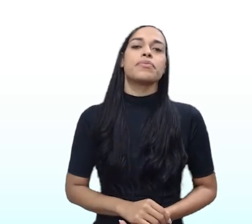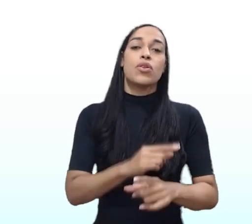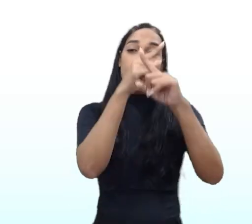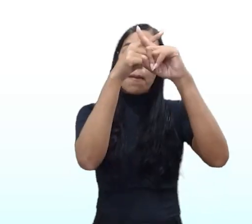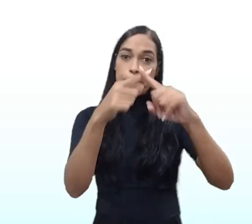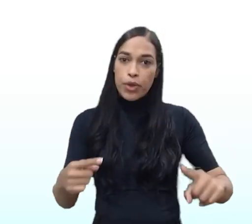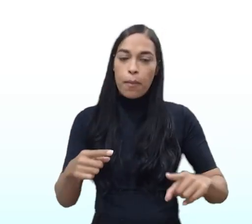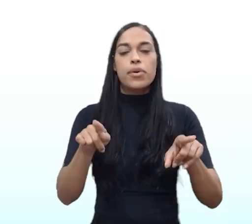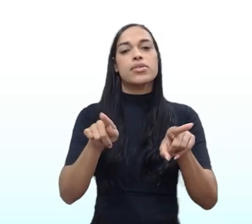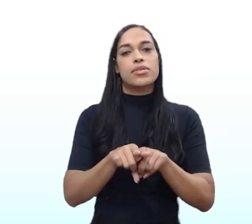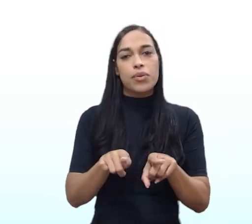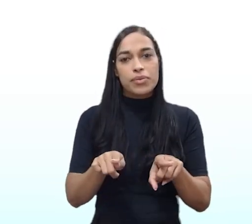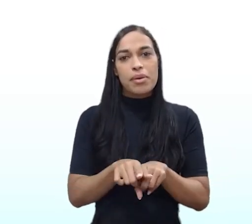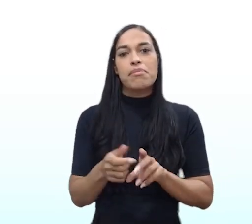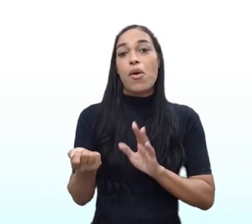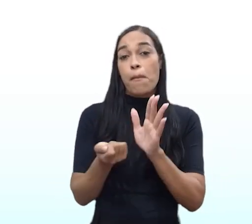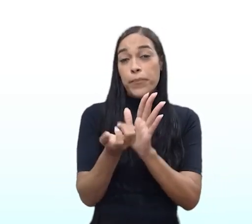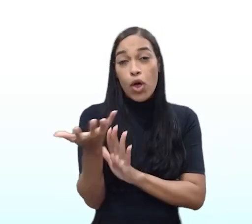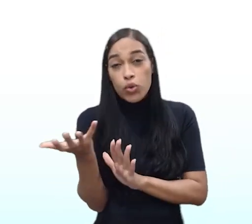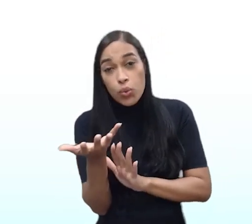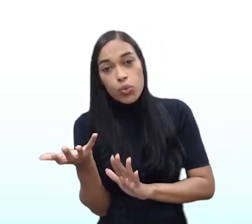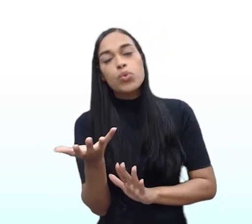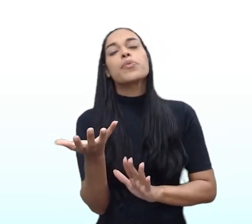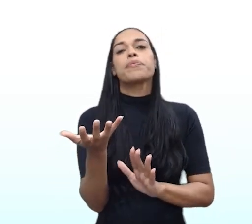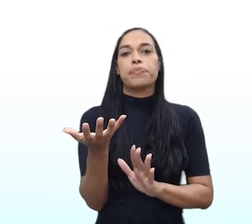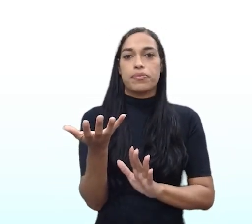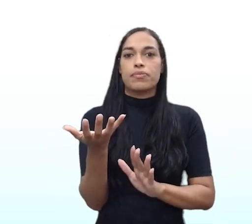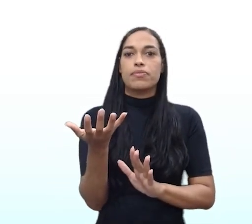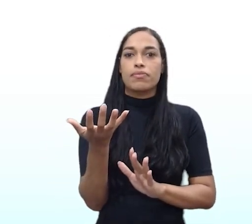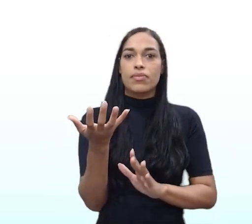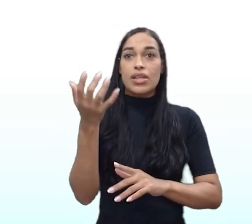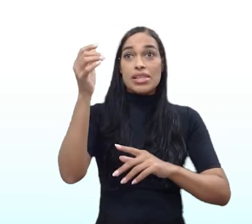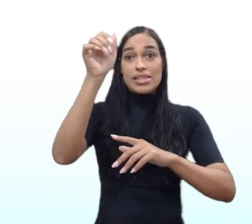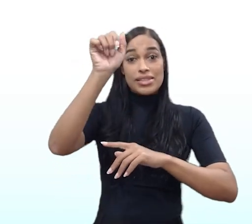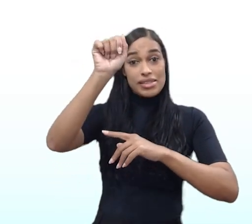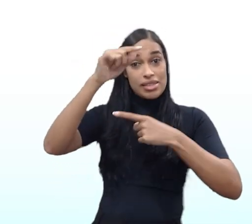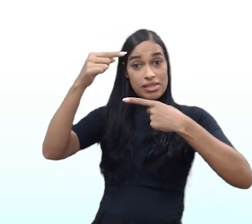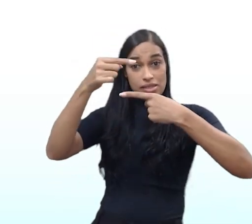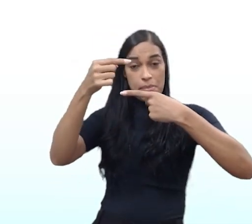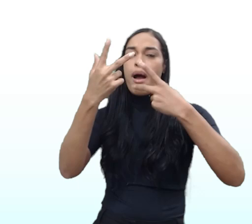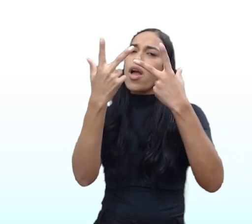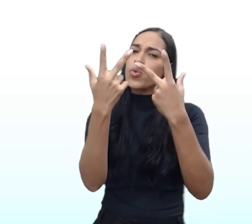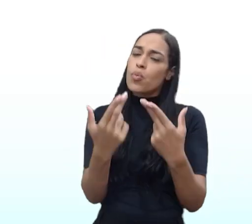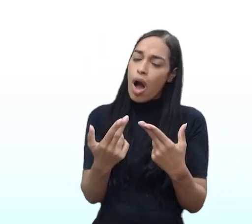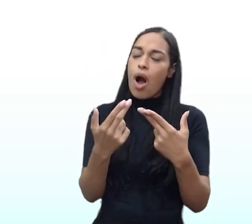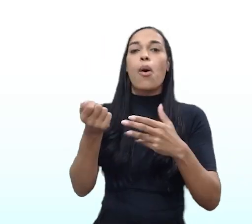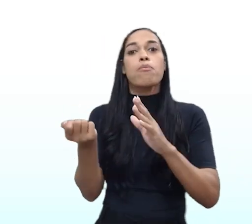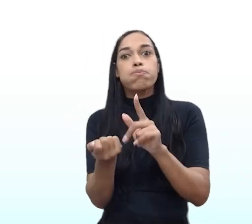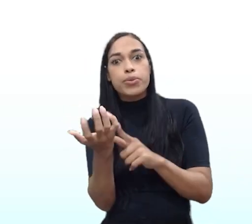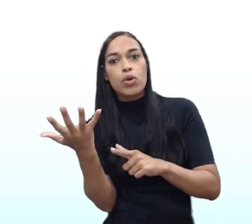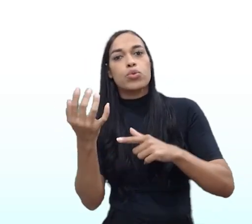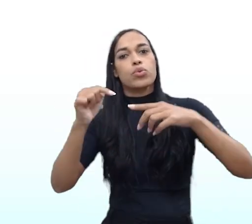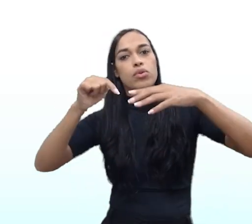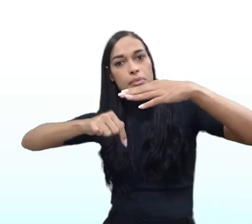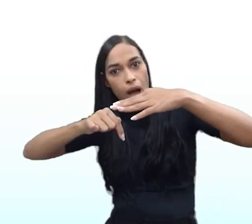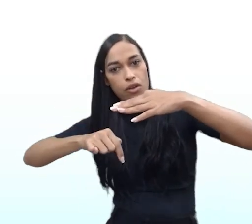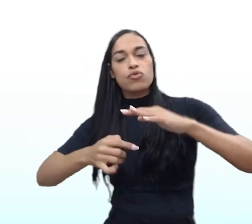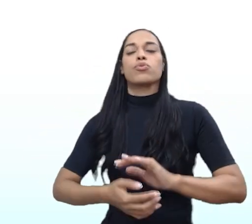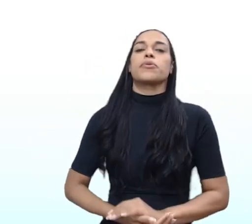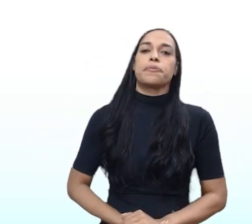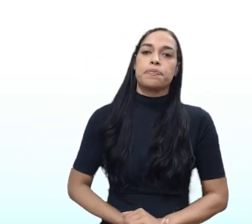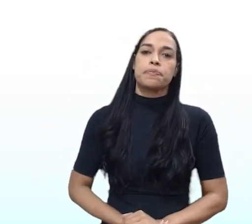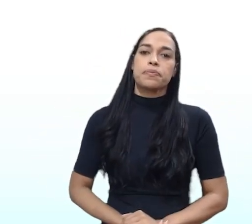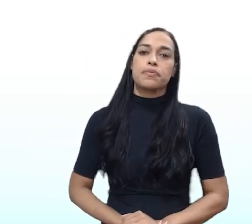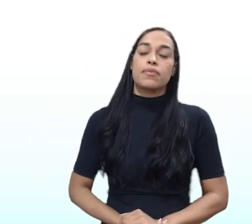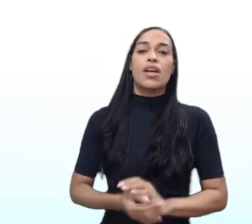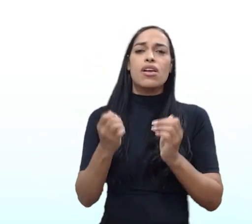uma proporção, o produto dos extremos é igual ao produto dos meios. E nós chamamos essa proporção, essa